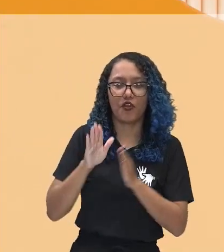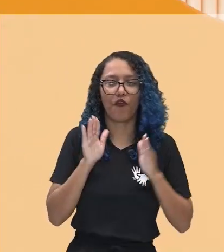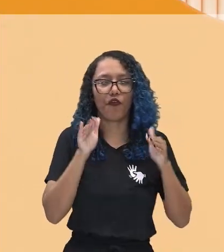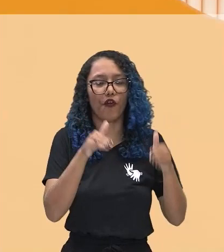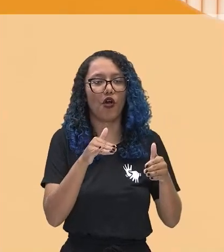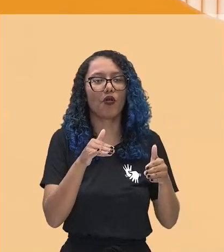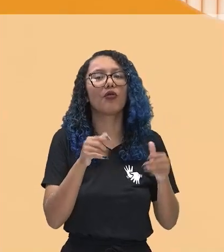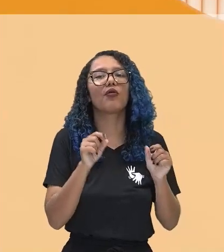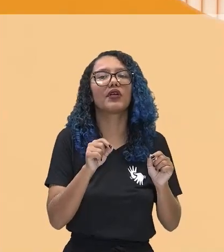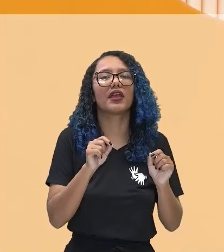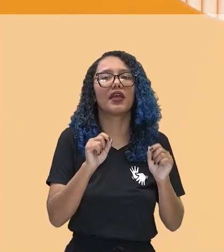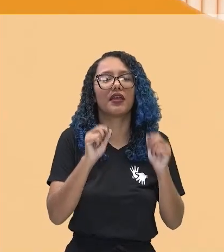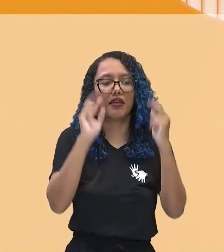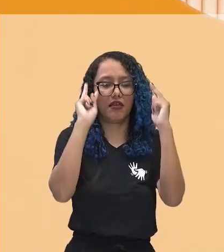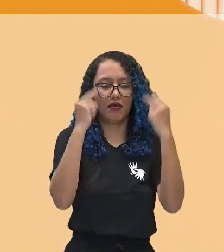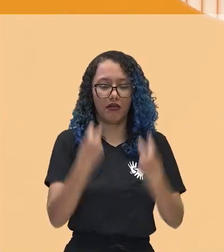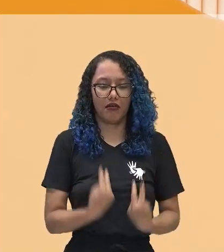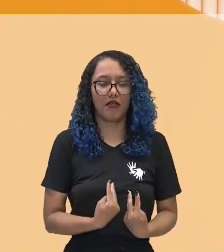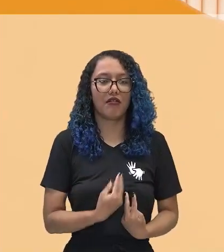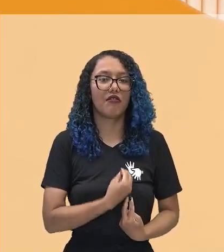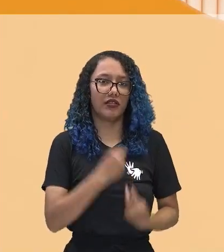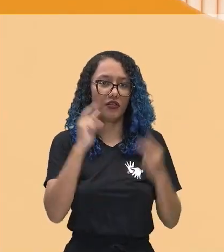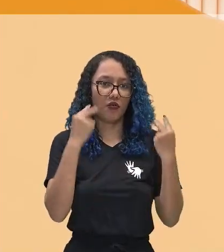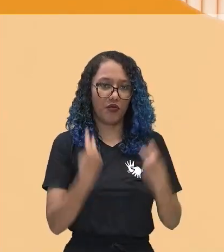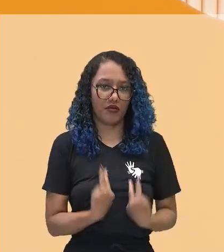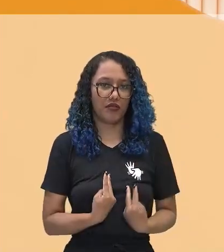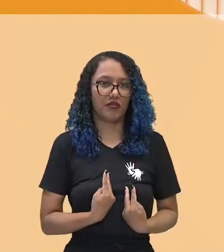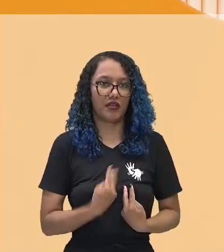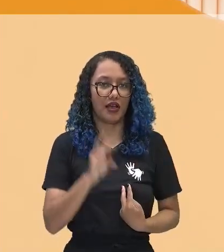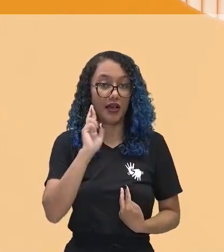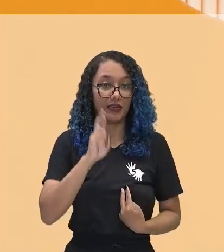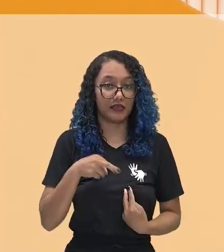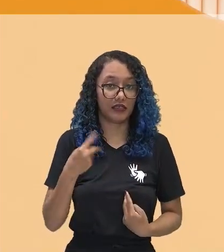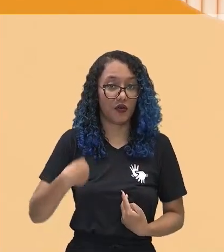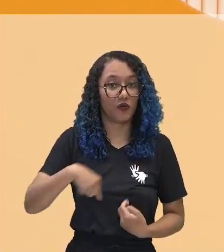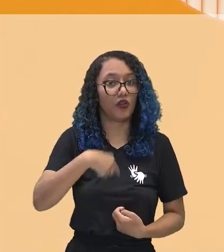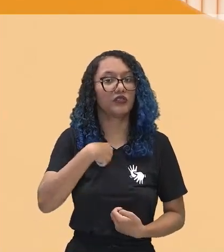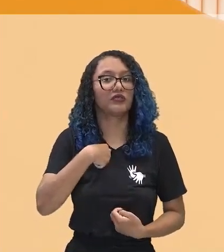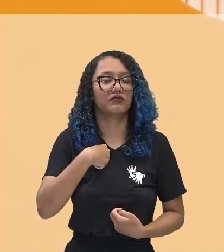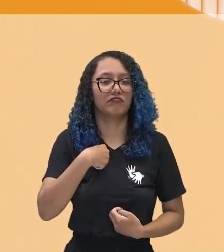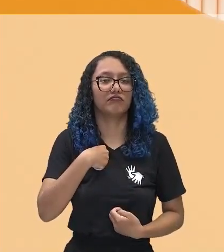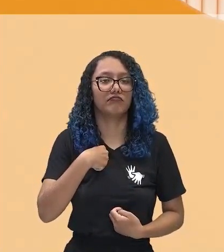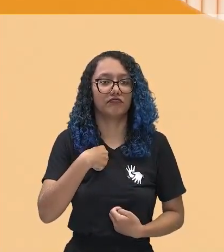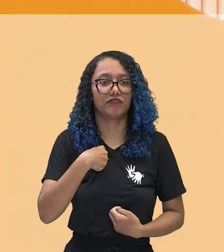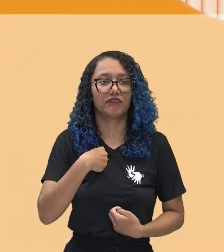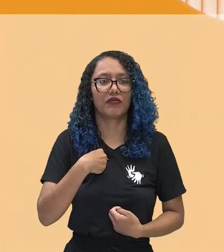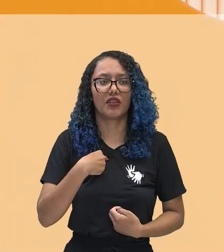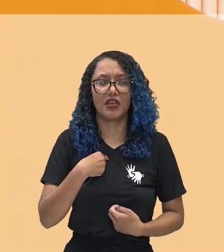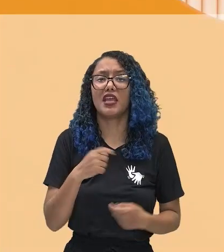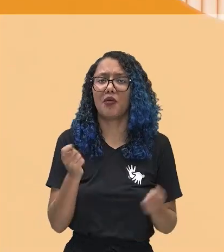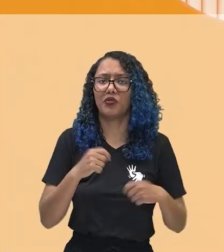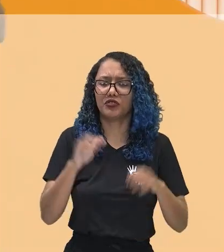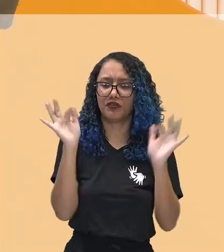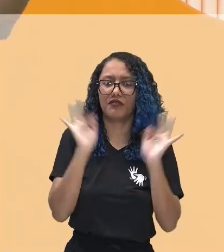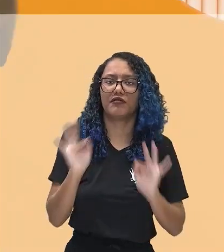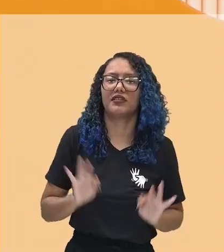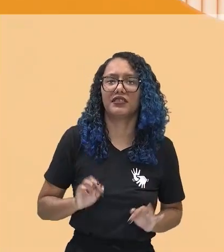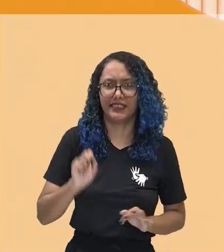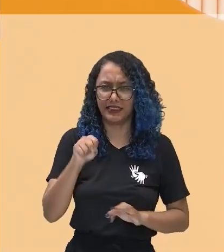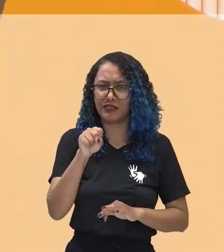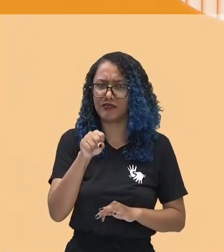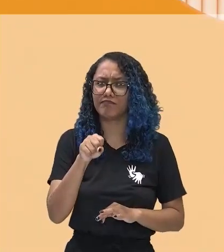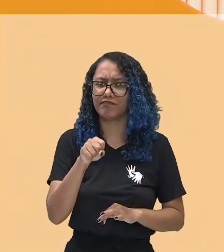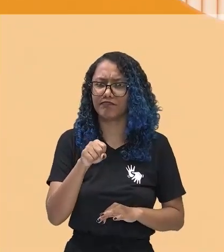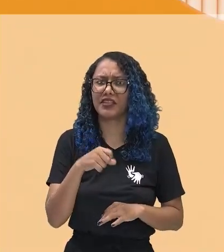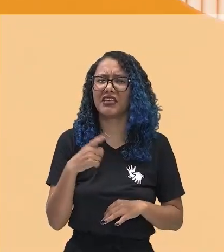tudo. A nossa razão é capaz de explicar tudo. A nossa razão é capaz de entender tudo e nós vamos ser felizes com isso daí. E vem